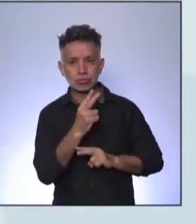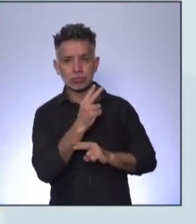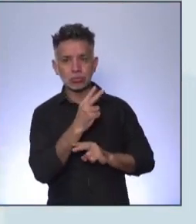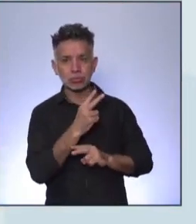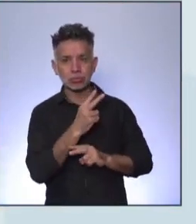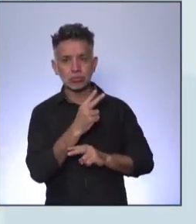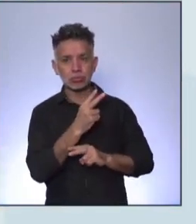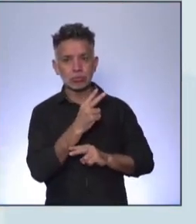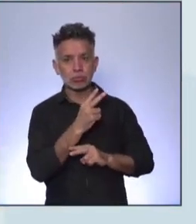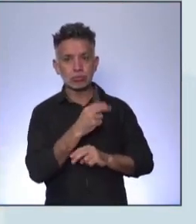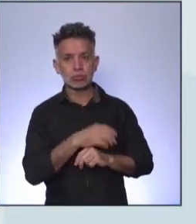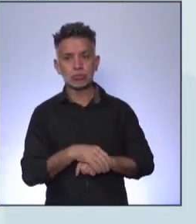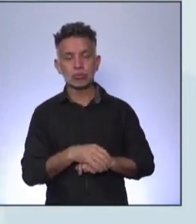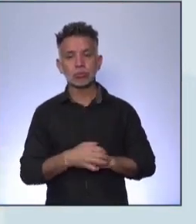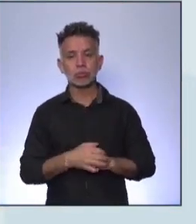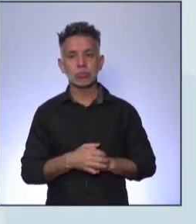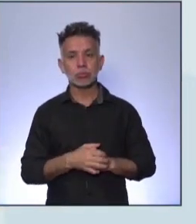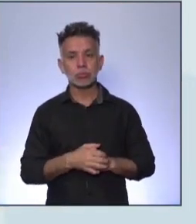Passar.